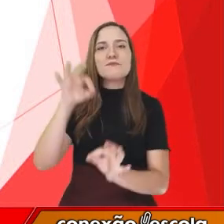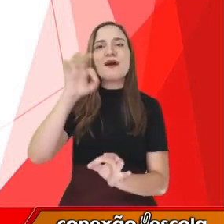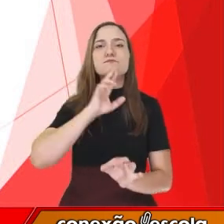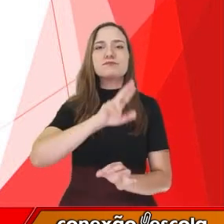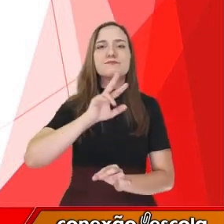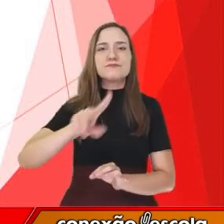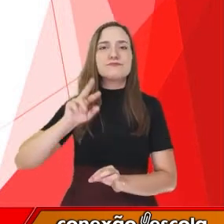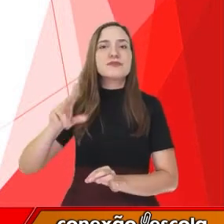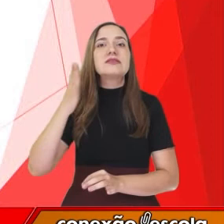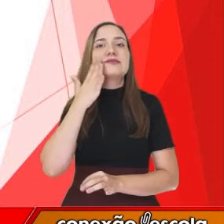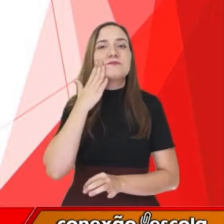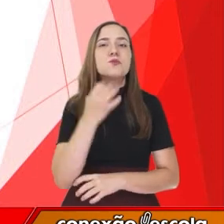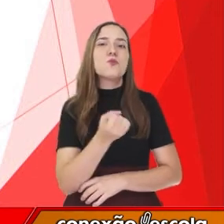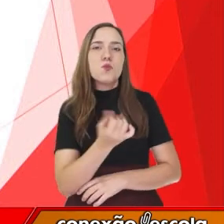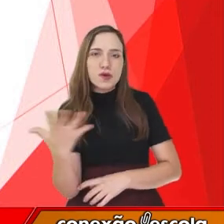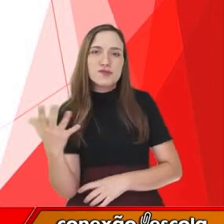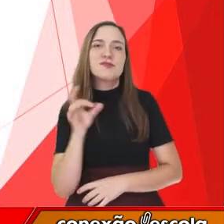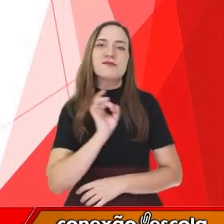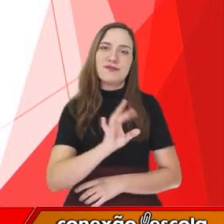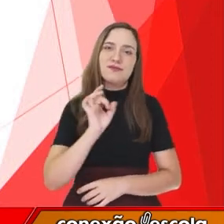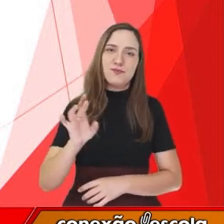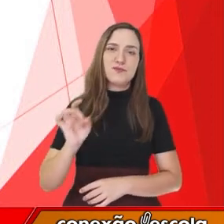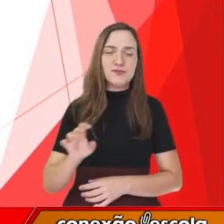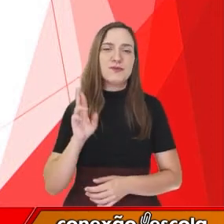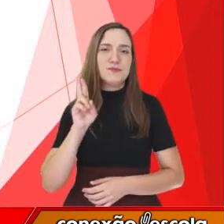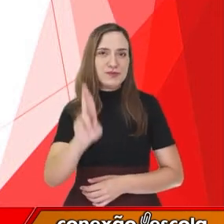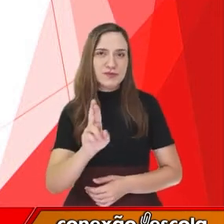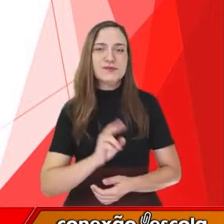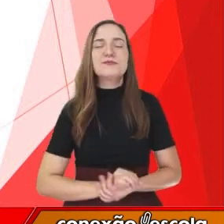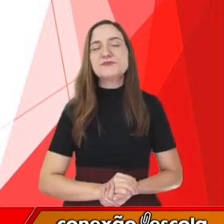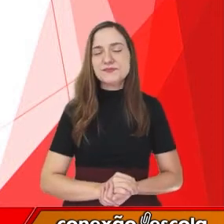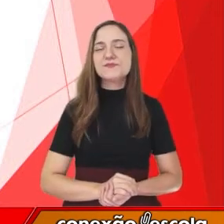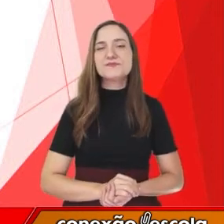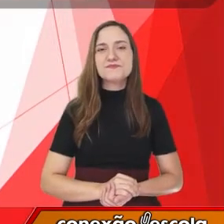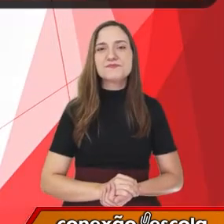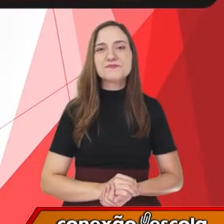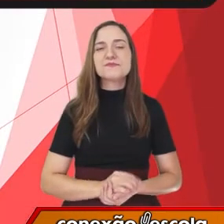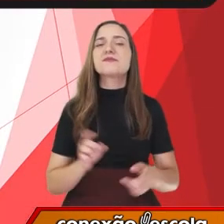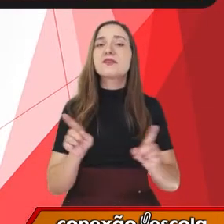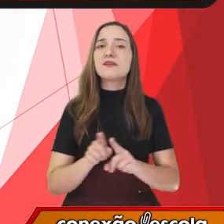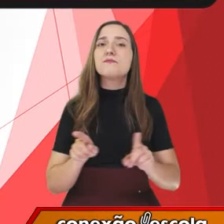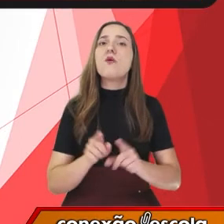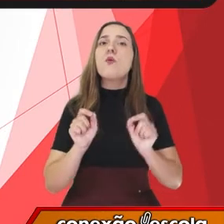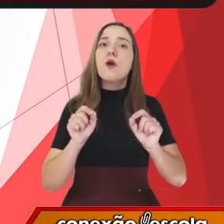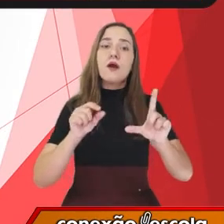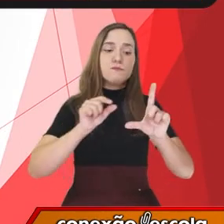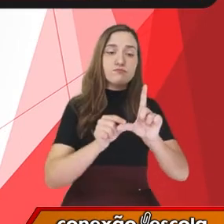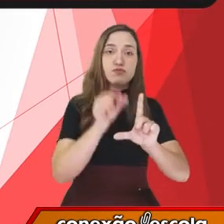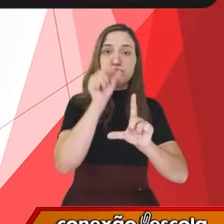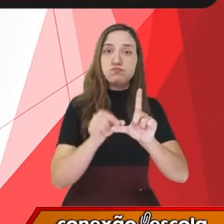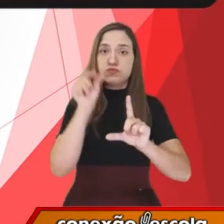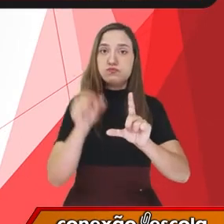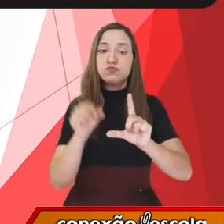de acordo com a variação da grandeza que eles representam. Além disso, cada barra,